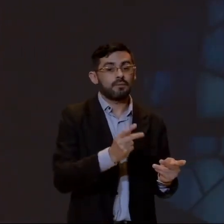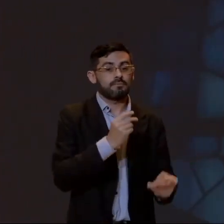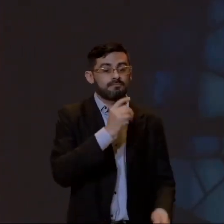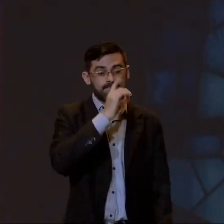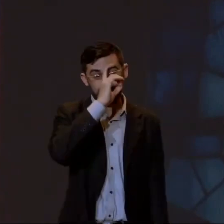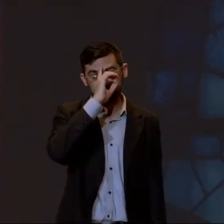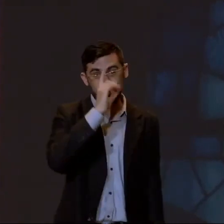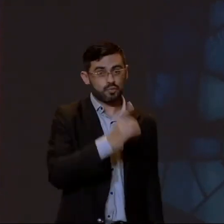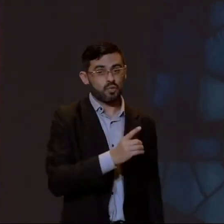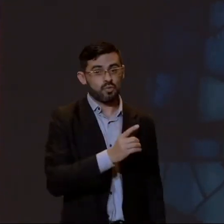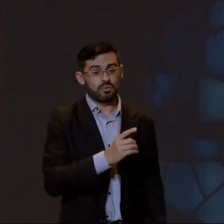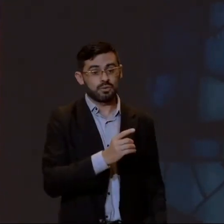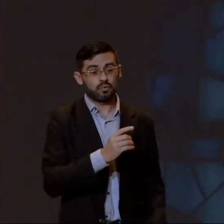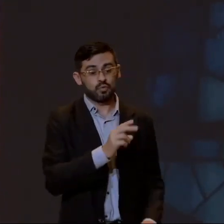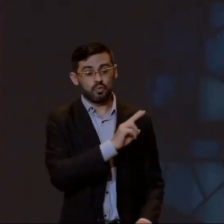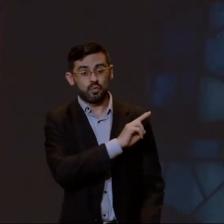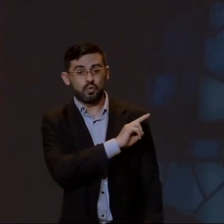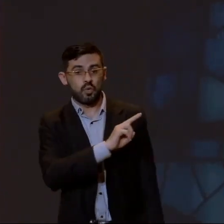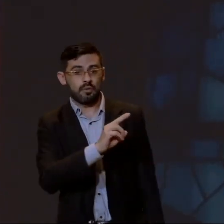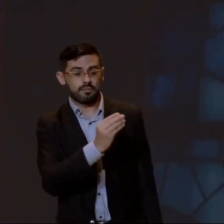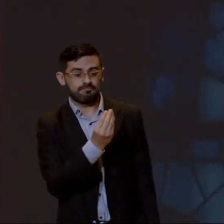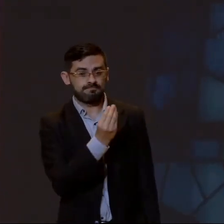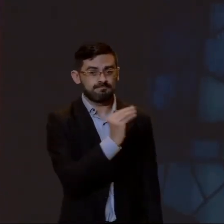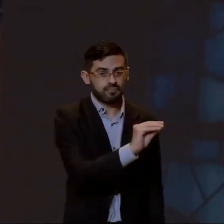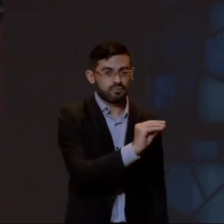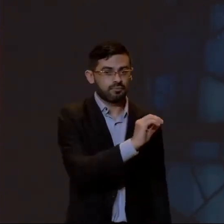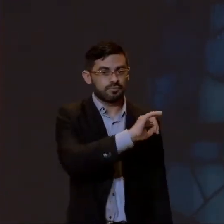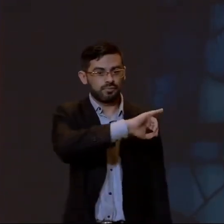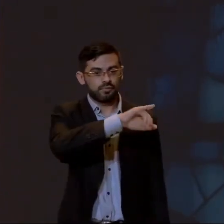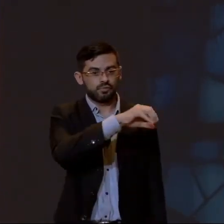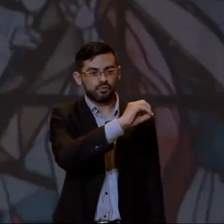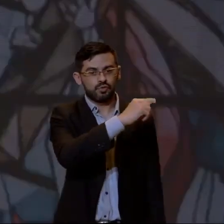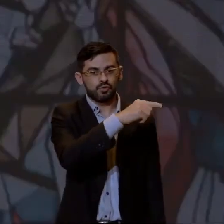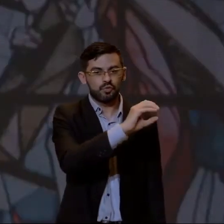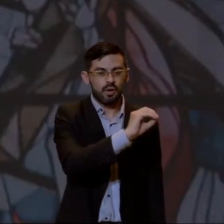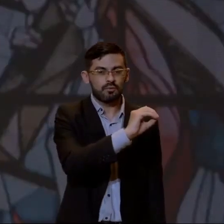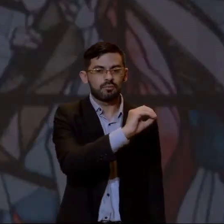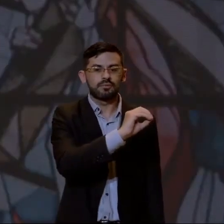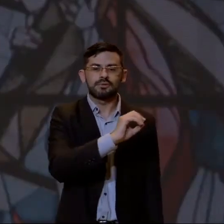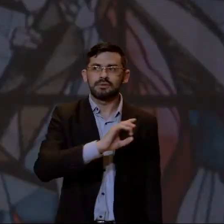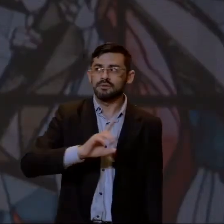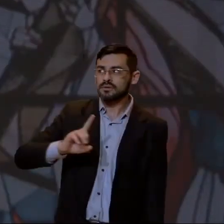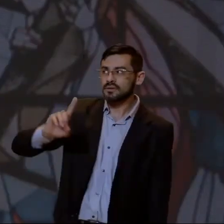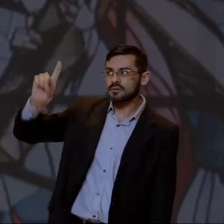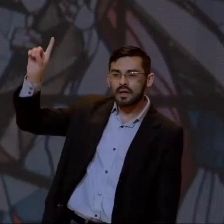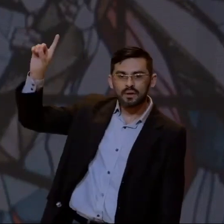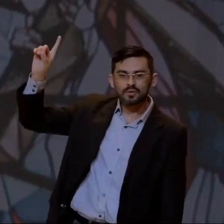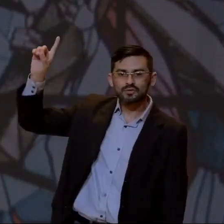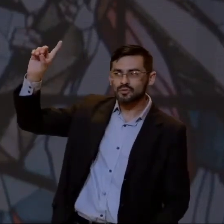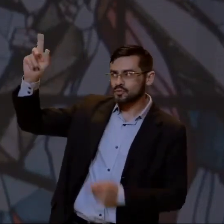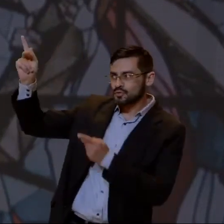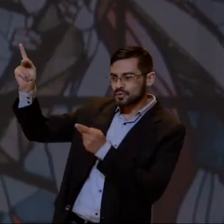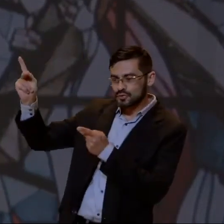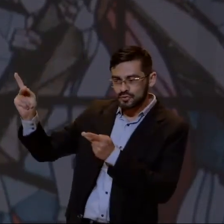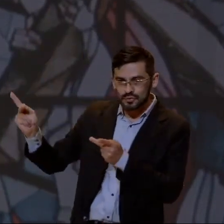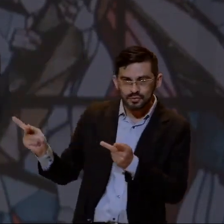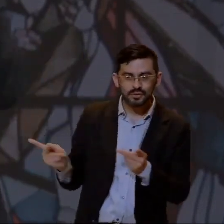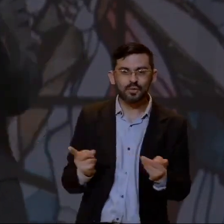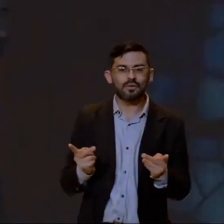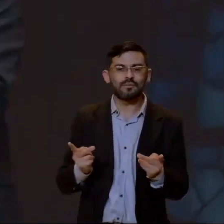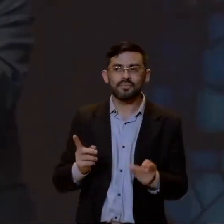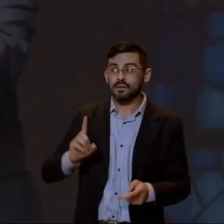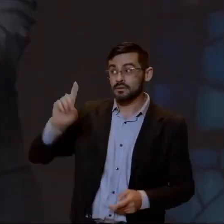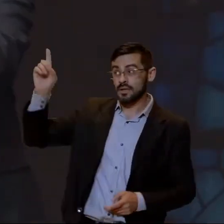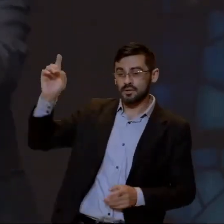pediu que nós colocássemos o nome de João. Esse Deus veio a nós. Esse Deus